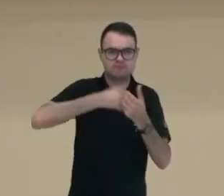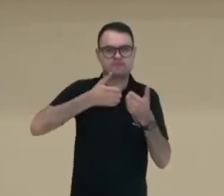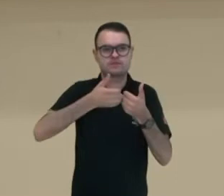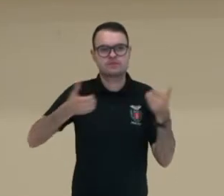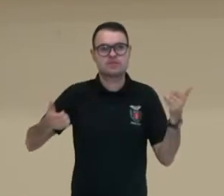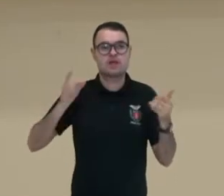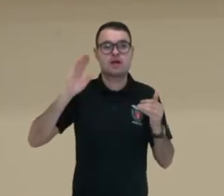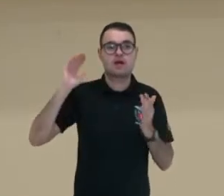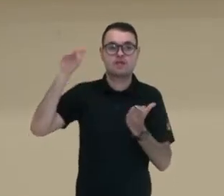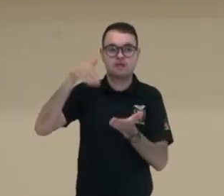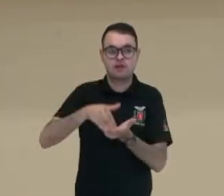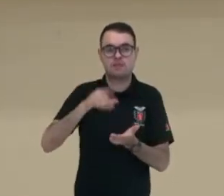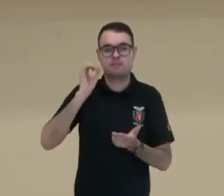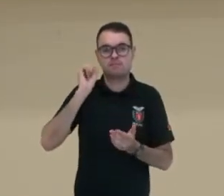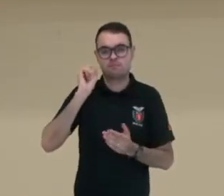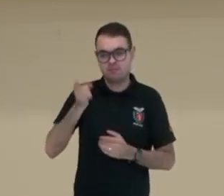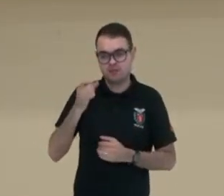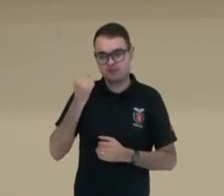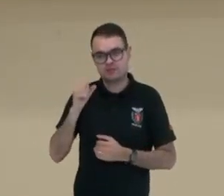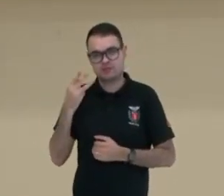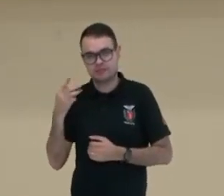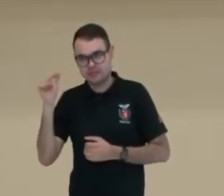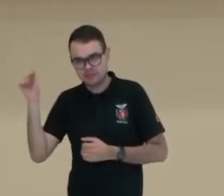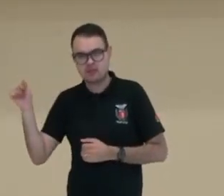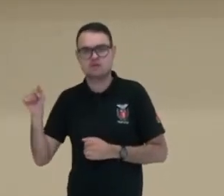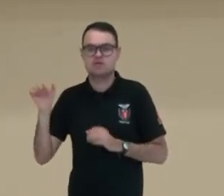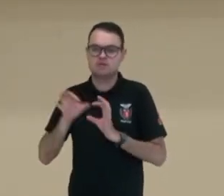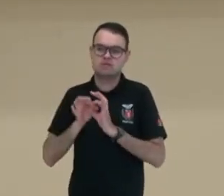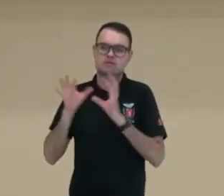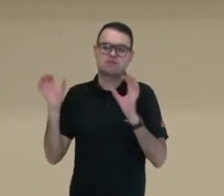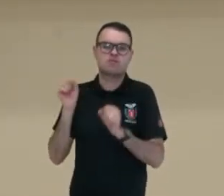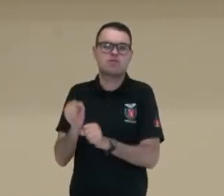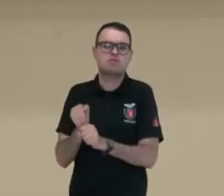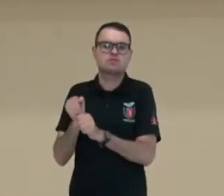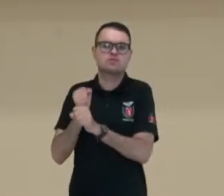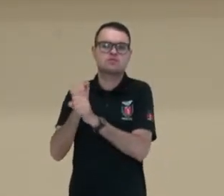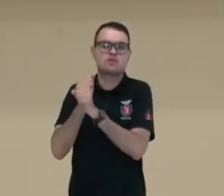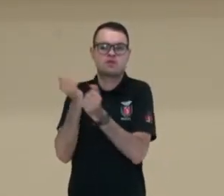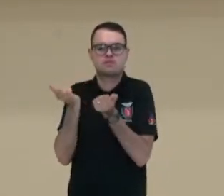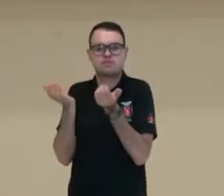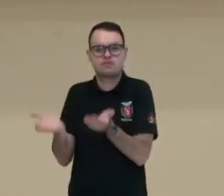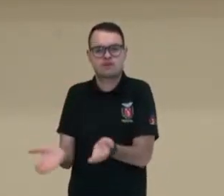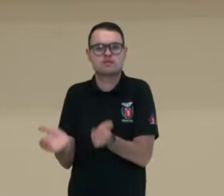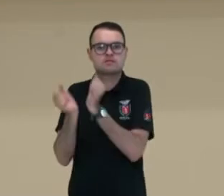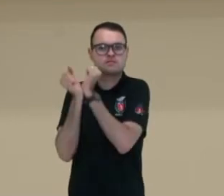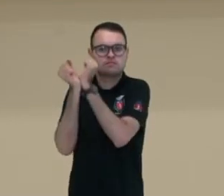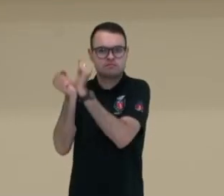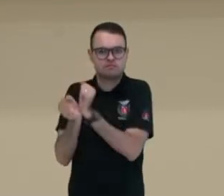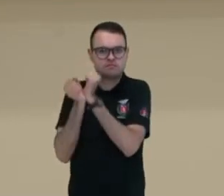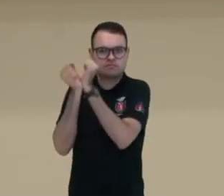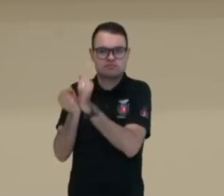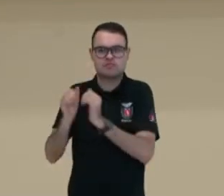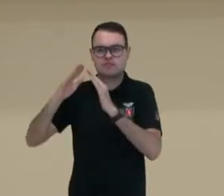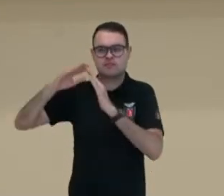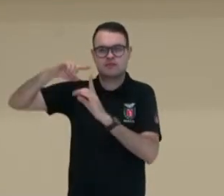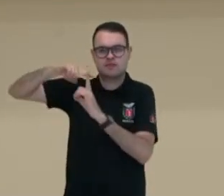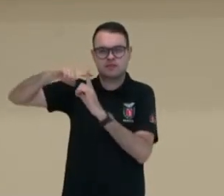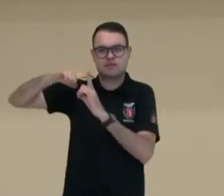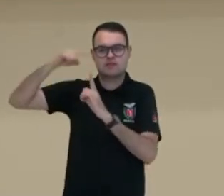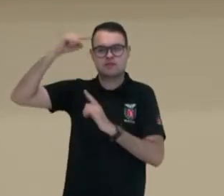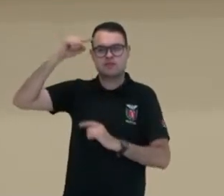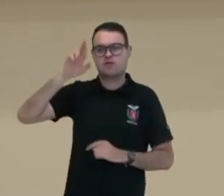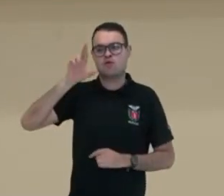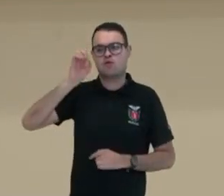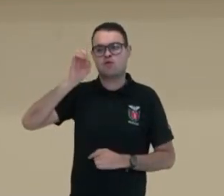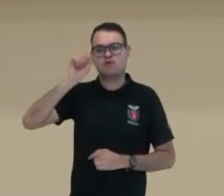foi autorizado ou deixaram ser construído por e para escravos a Igreja Nossa Senhora, a Igreja do